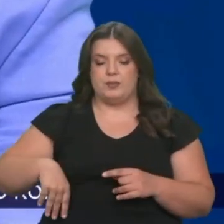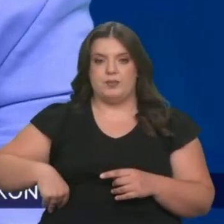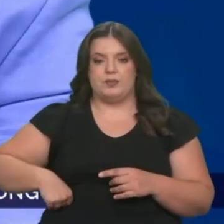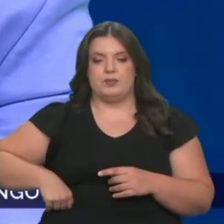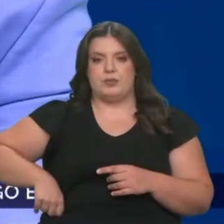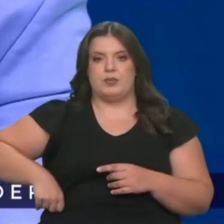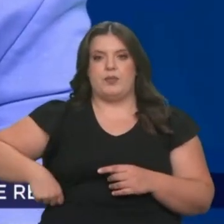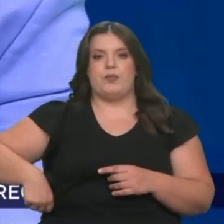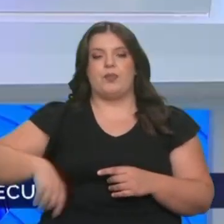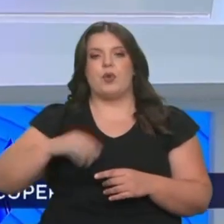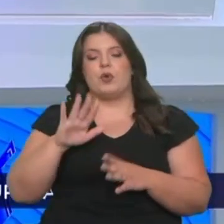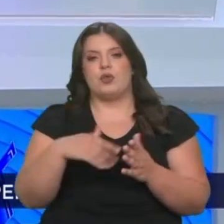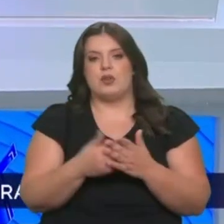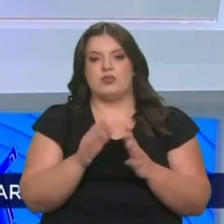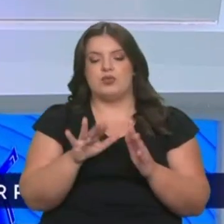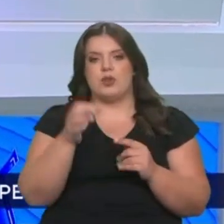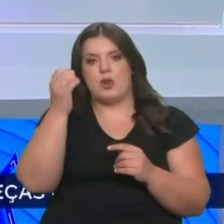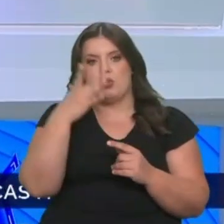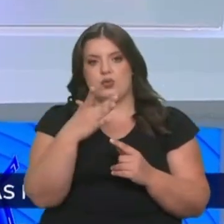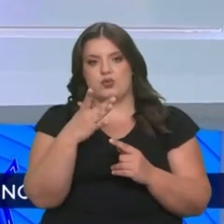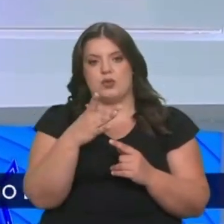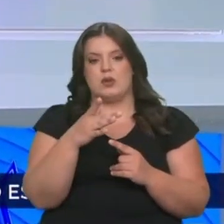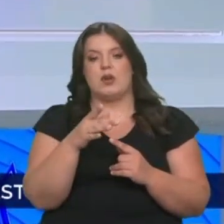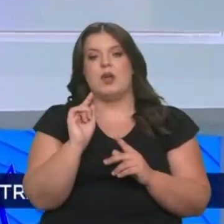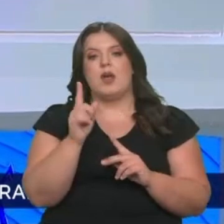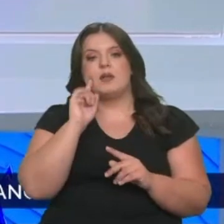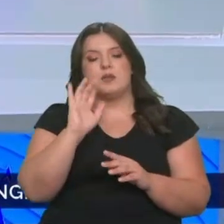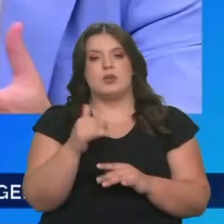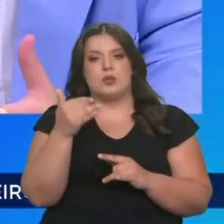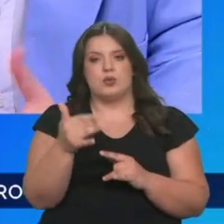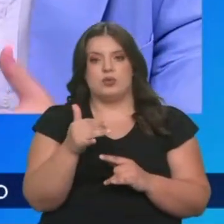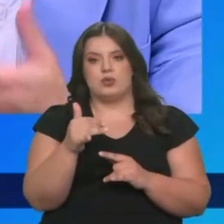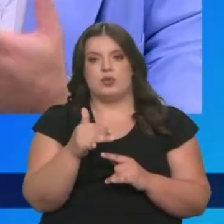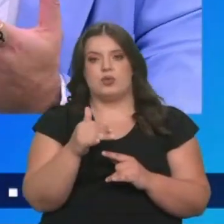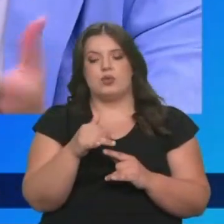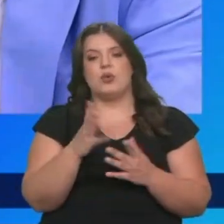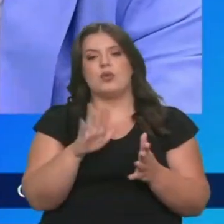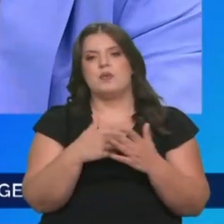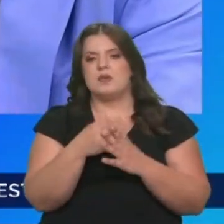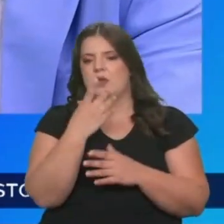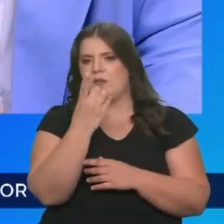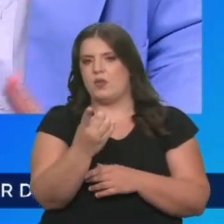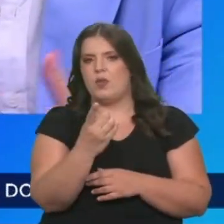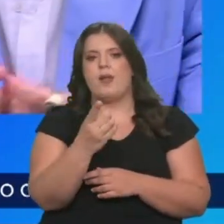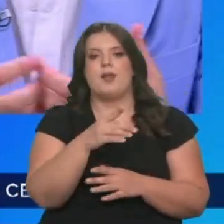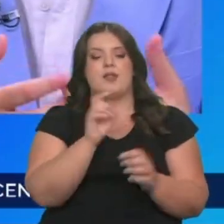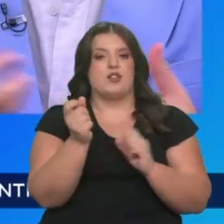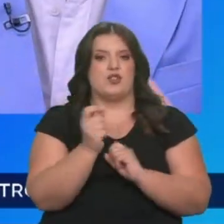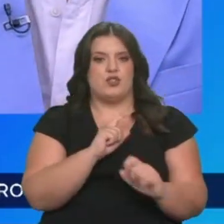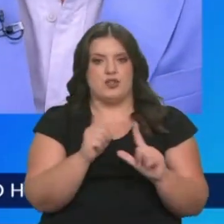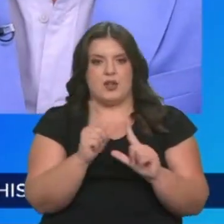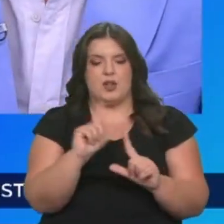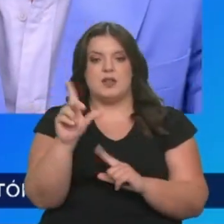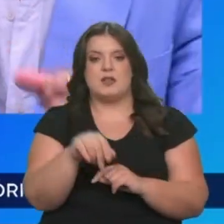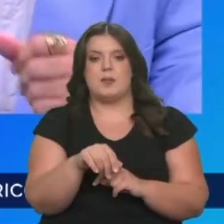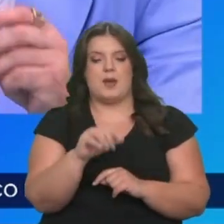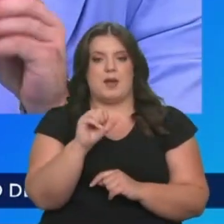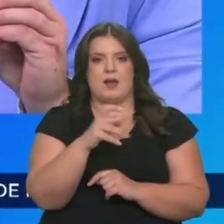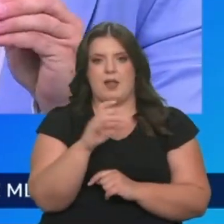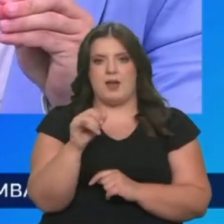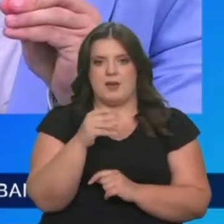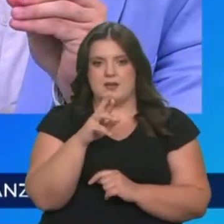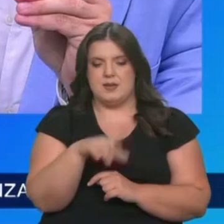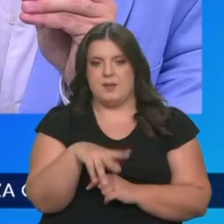que nós atribuímos à luz do espaço é, sobretudo, a contribuição individual das estrelas e, portanto, das galáxias.